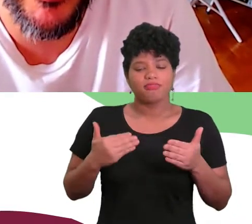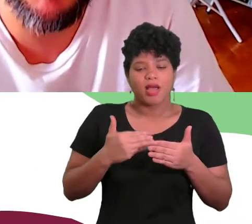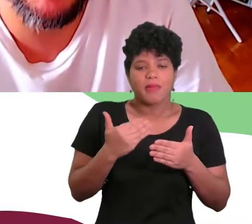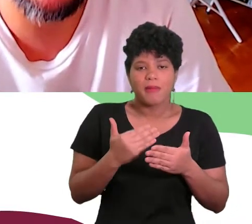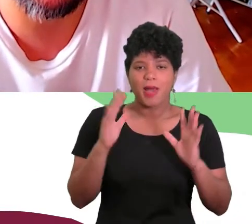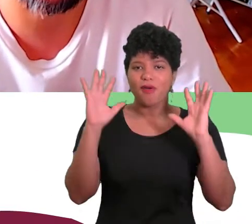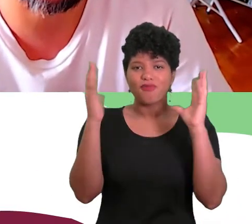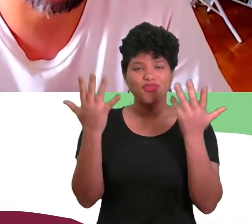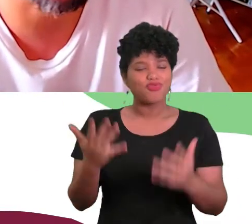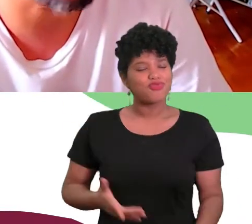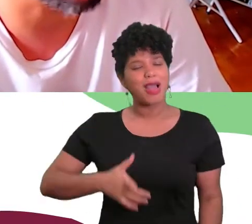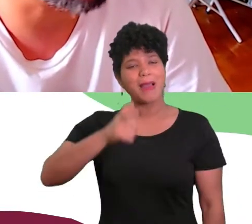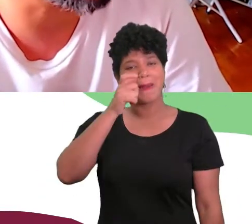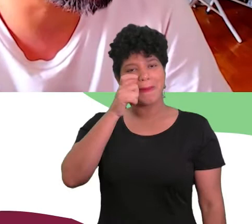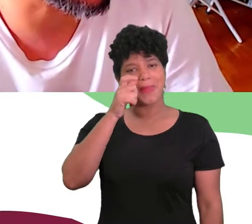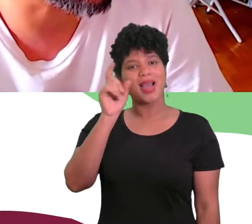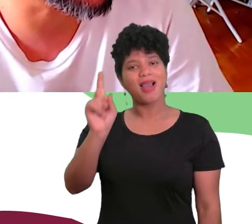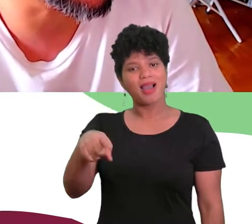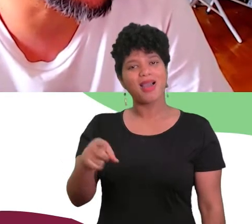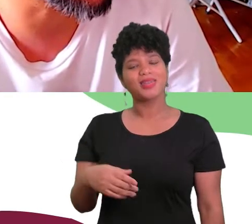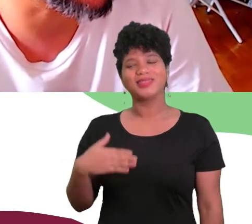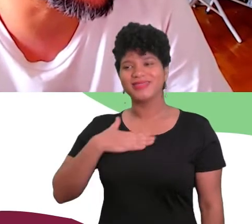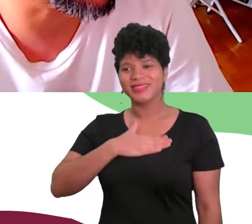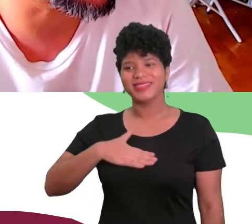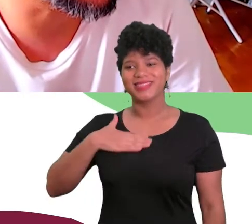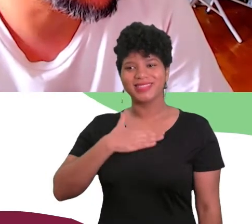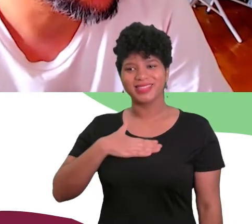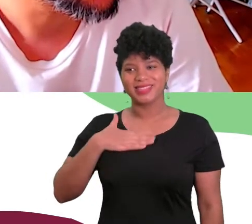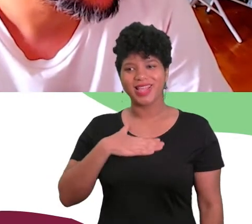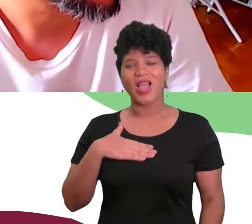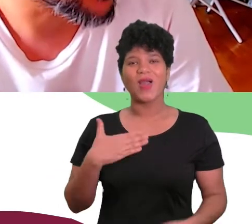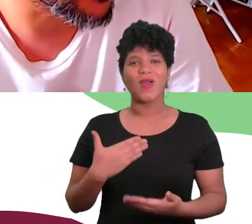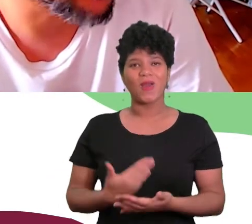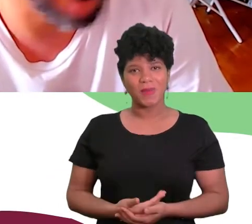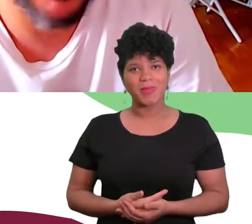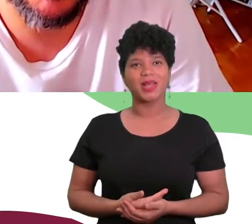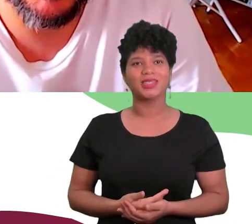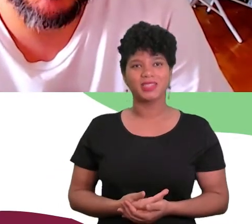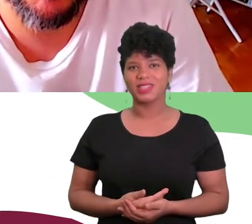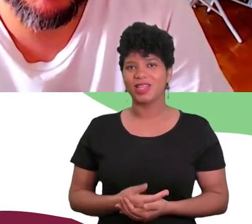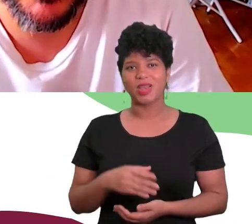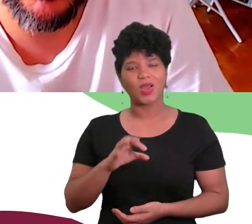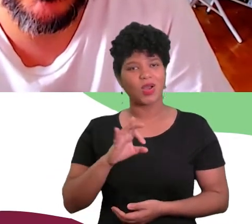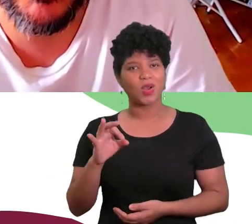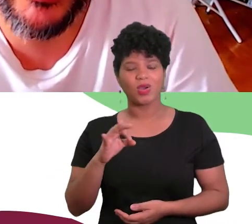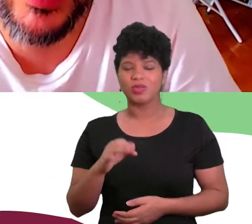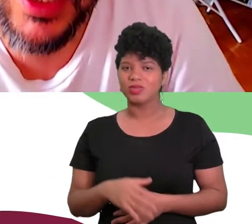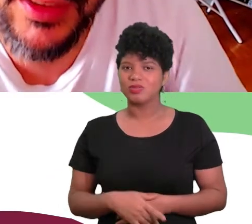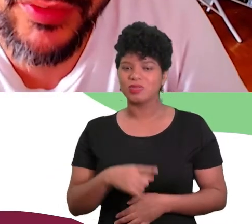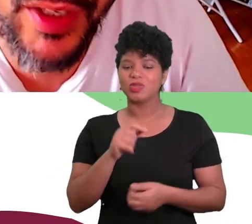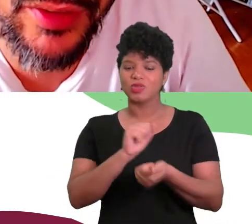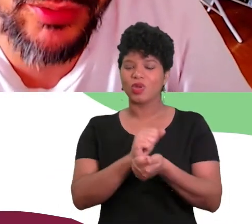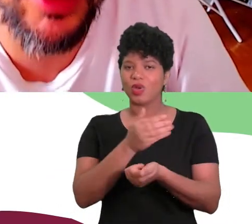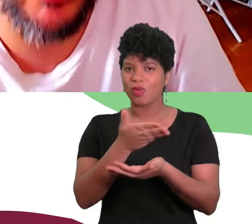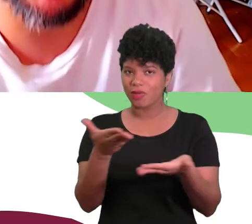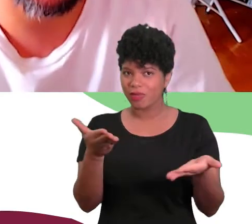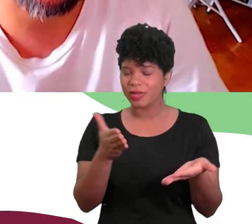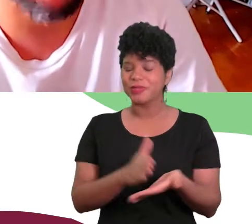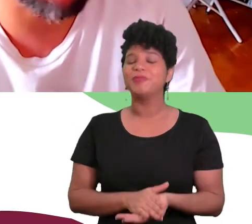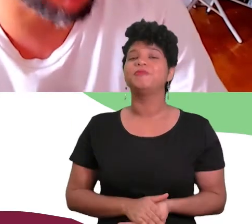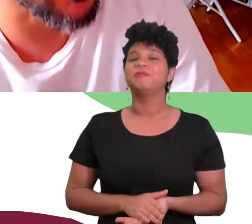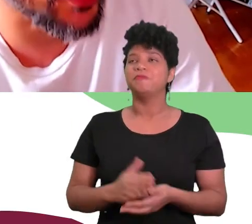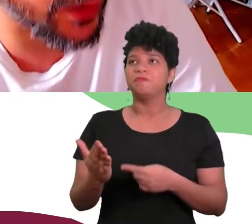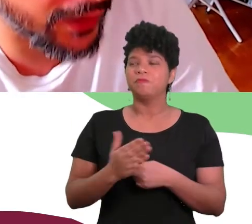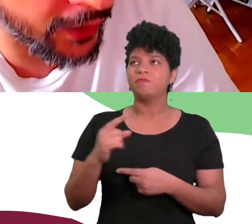festival e é bem interessante, é um prazer estar fazendo parte desse movimento com vocês. Vai nos ajudar